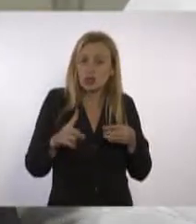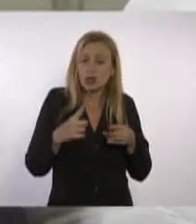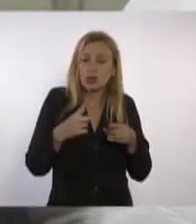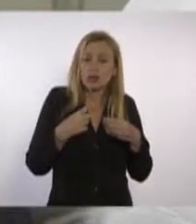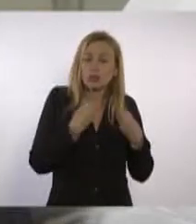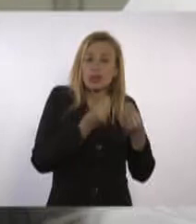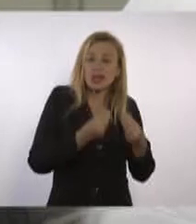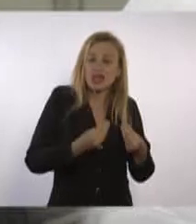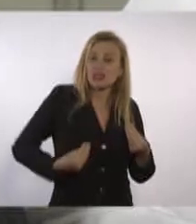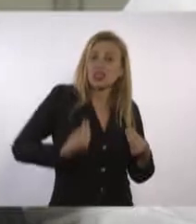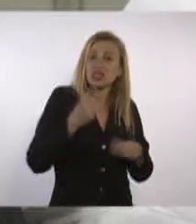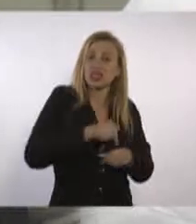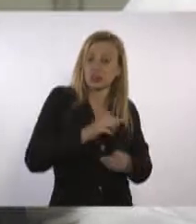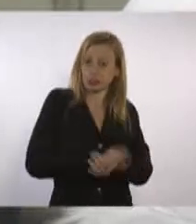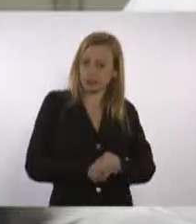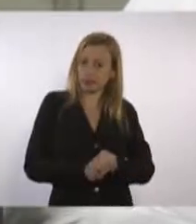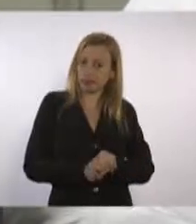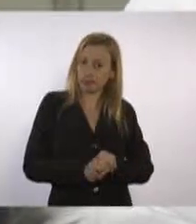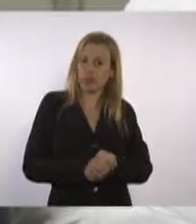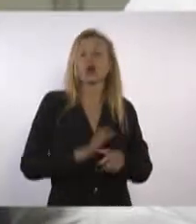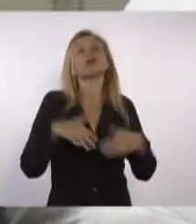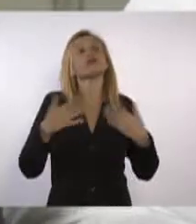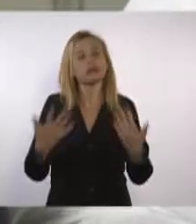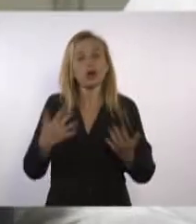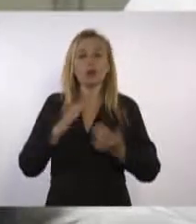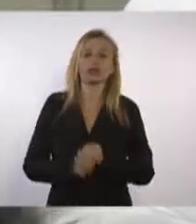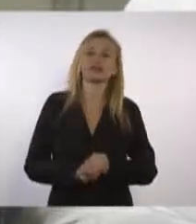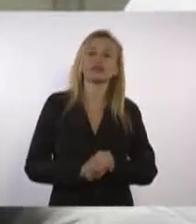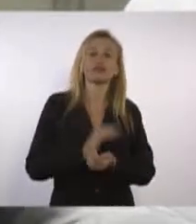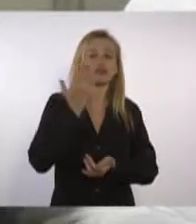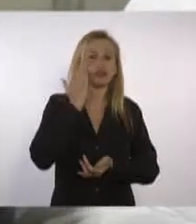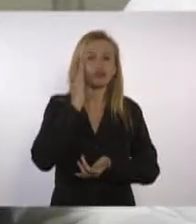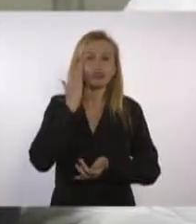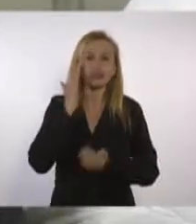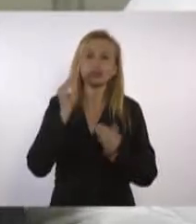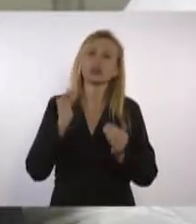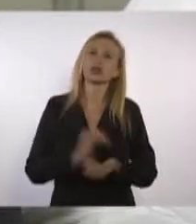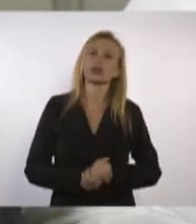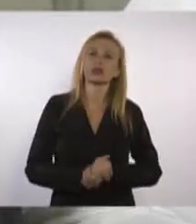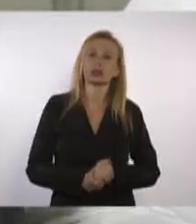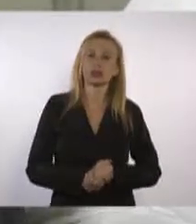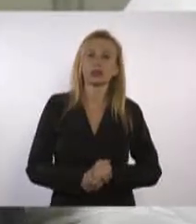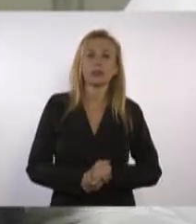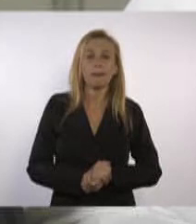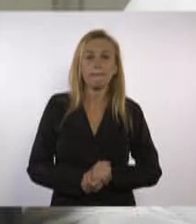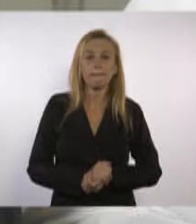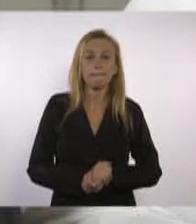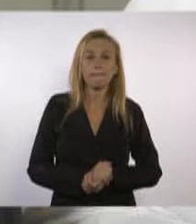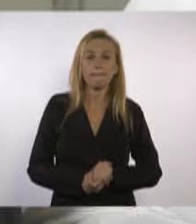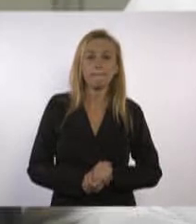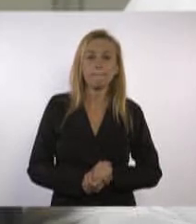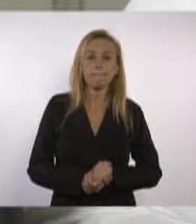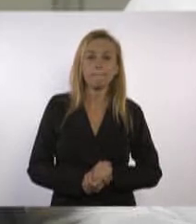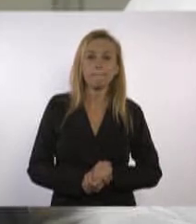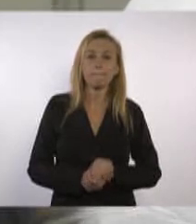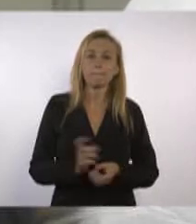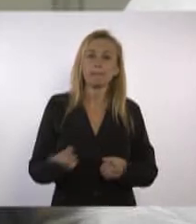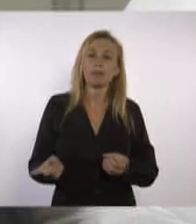comissão? Então, reitero esse entendimento e não só voto